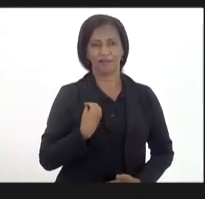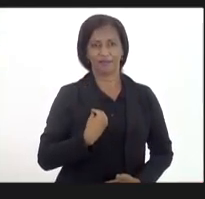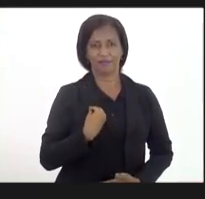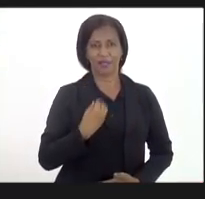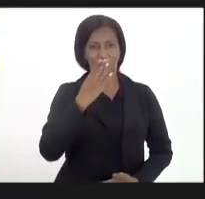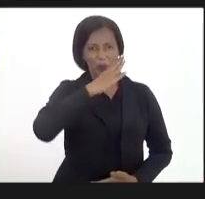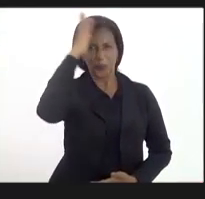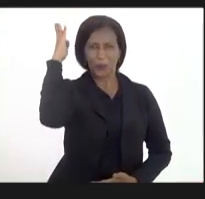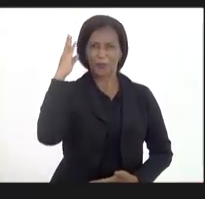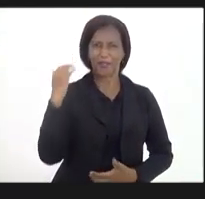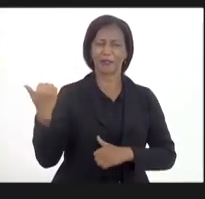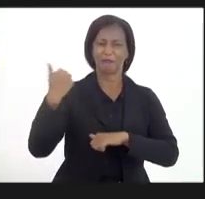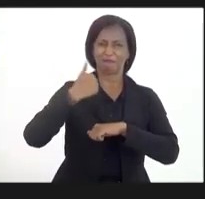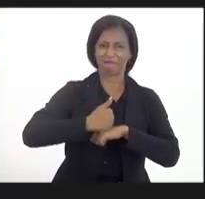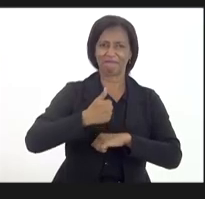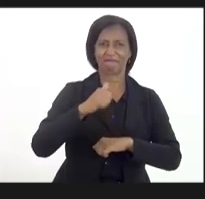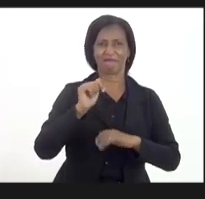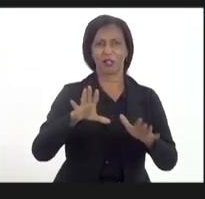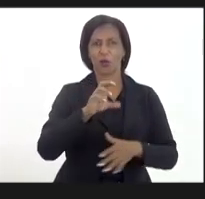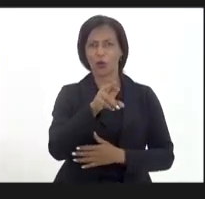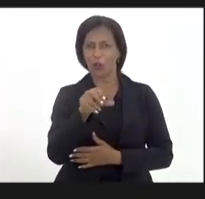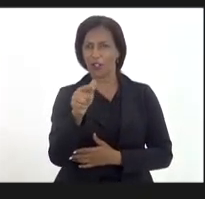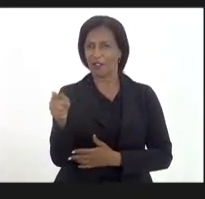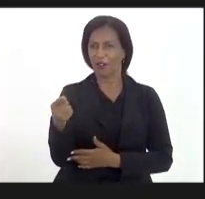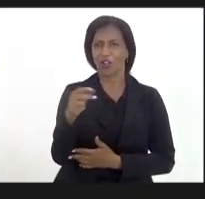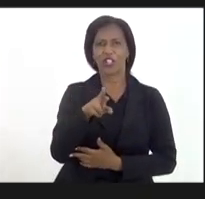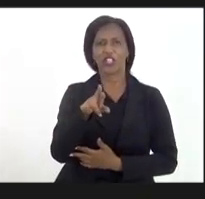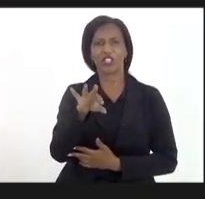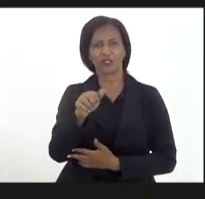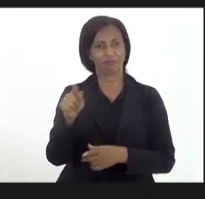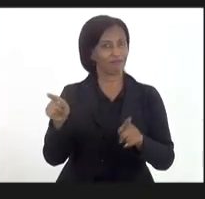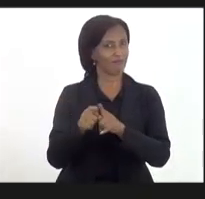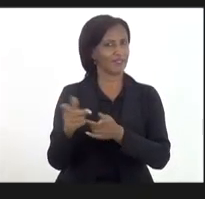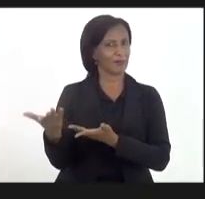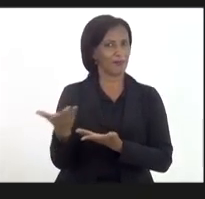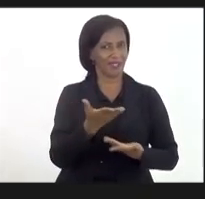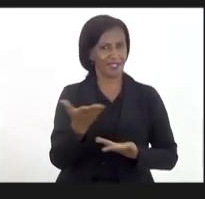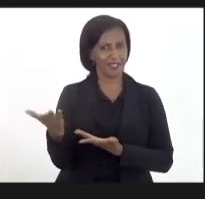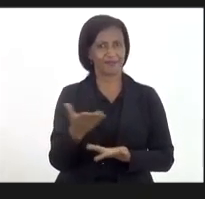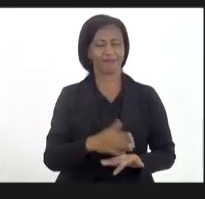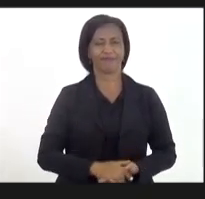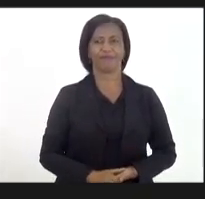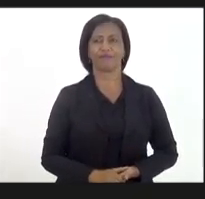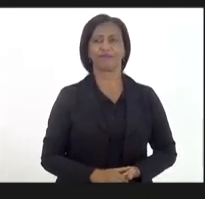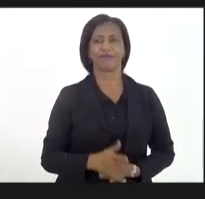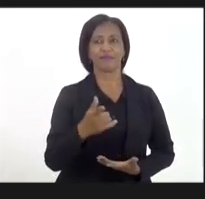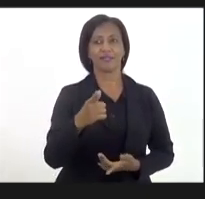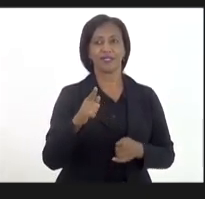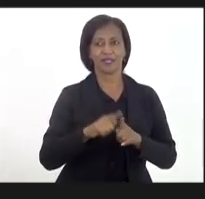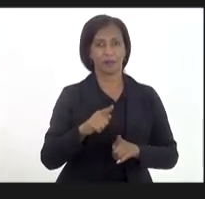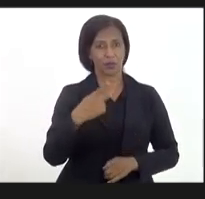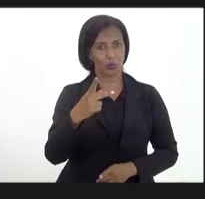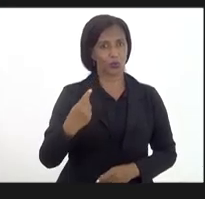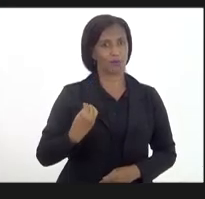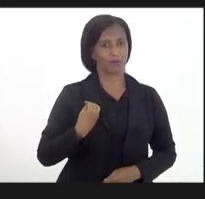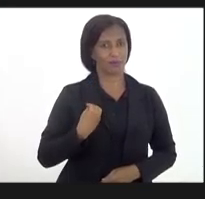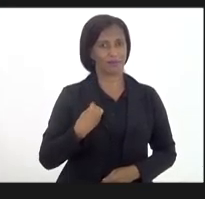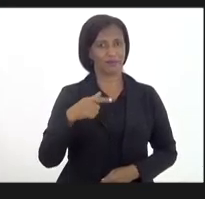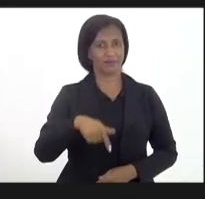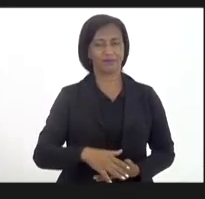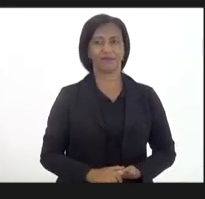muito bem representado pelo Senhor pelo Coronel Cristiano também excelente as palavras do coronel Cristiano e a presença